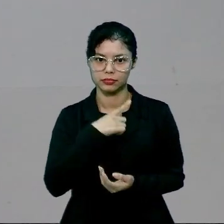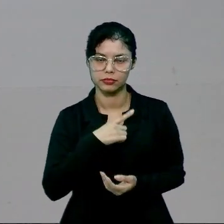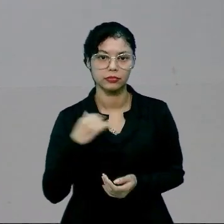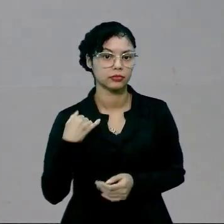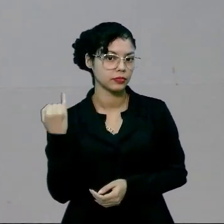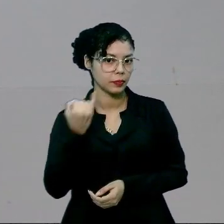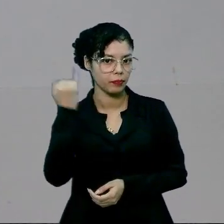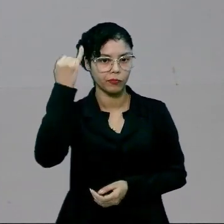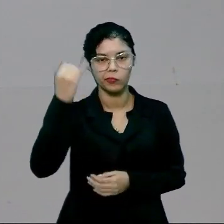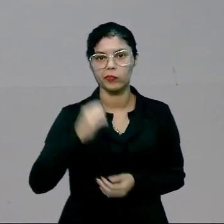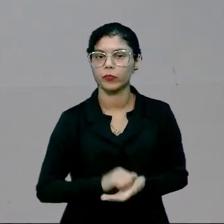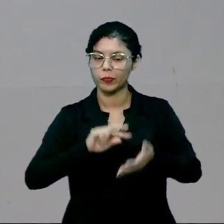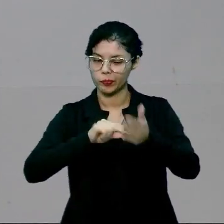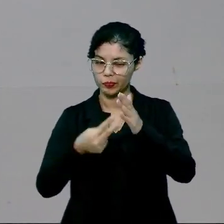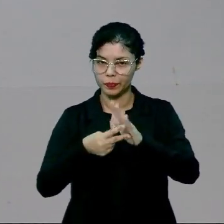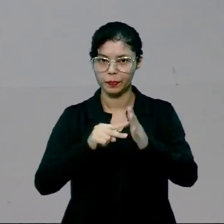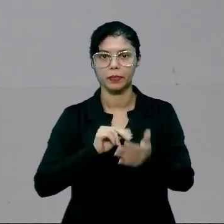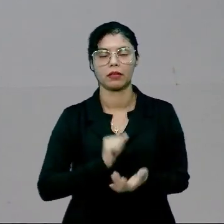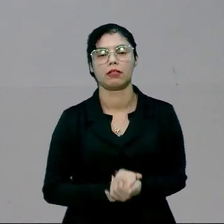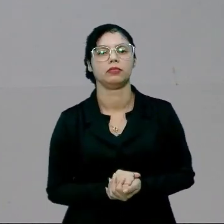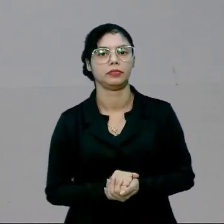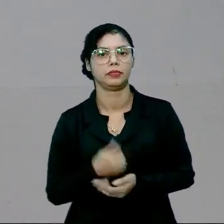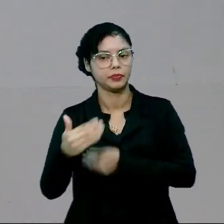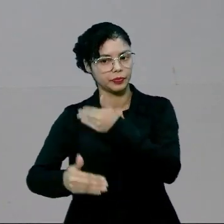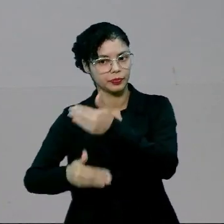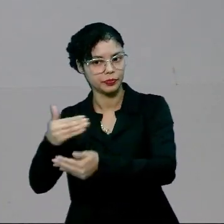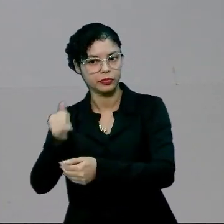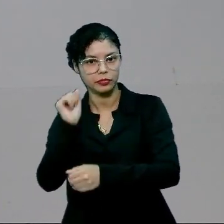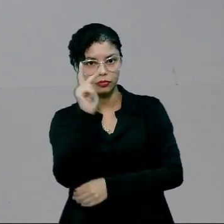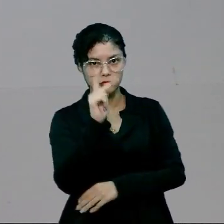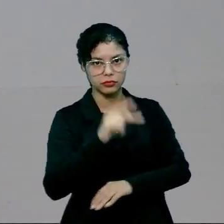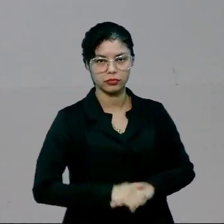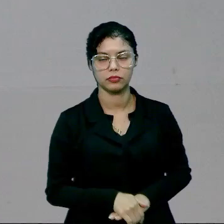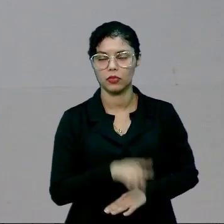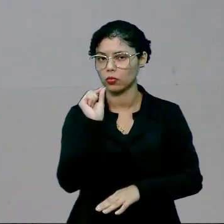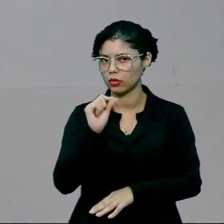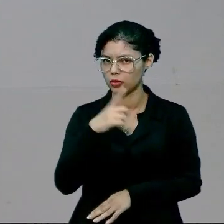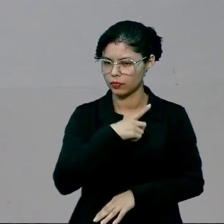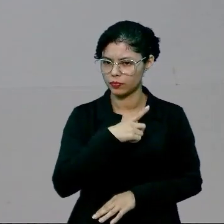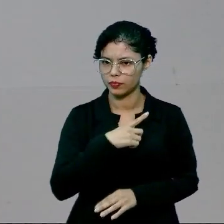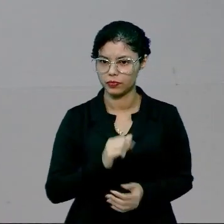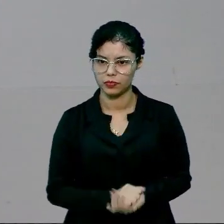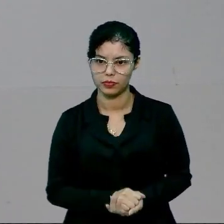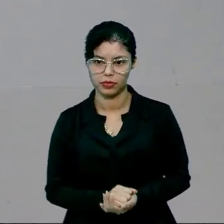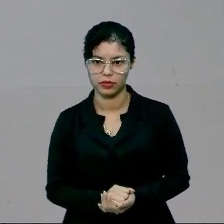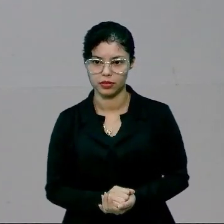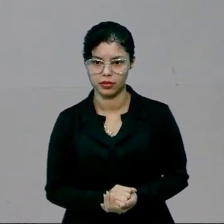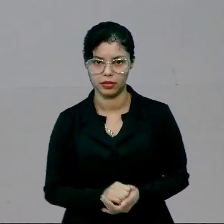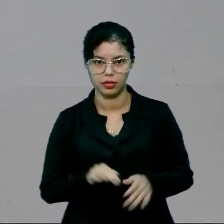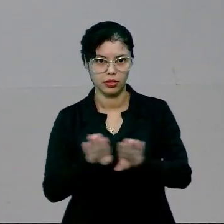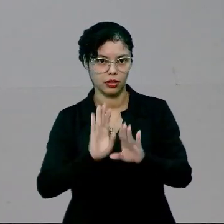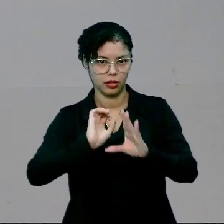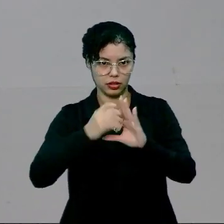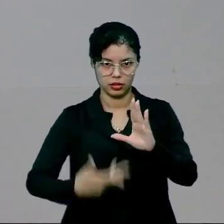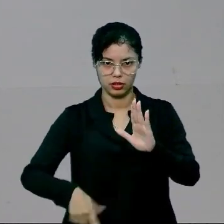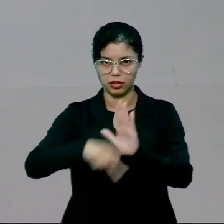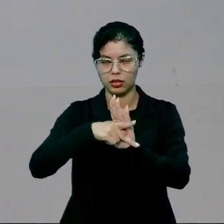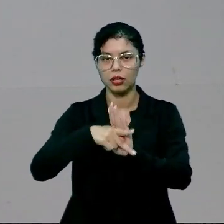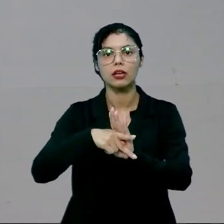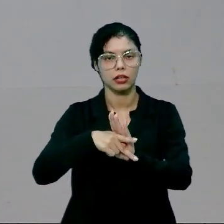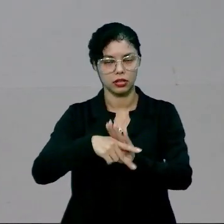importância significativa aí nesse processo, tá? O que seria? A característica de